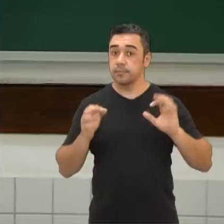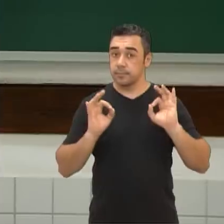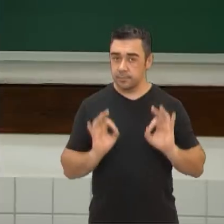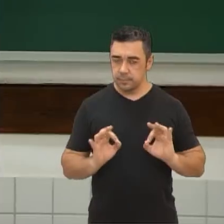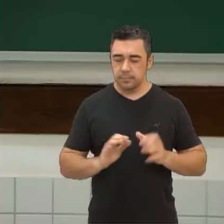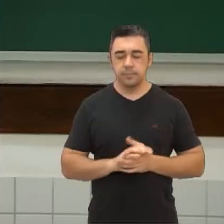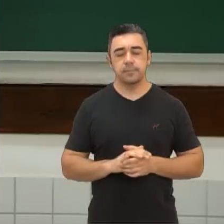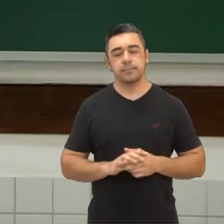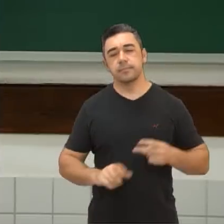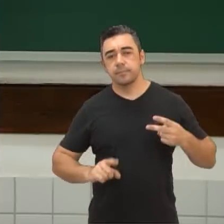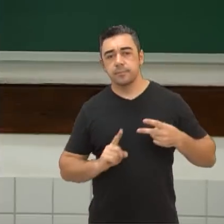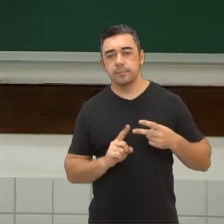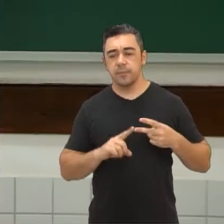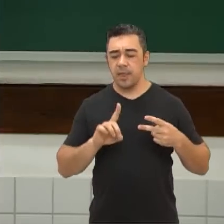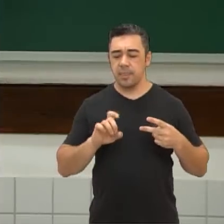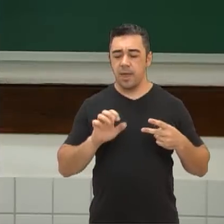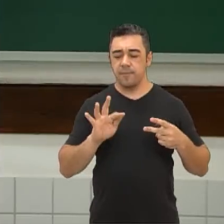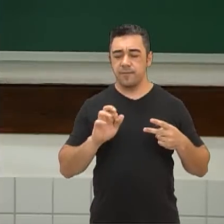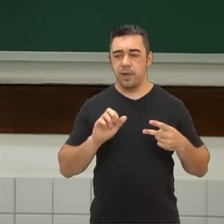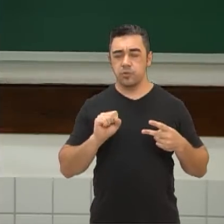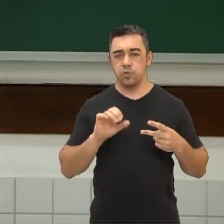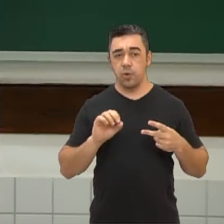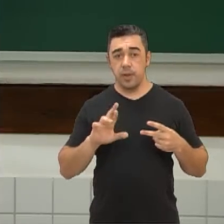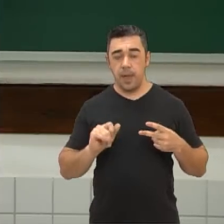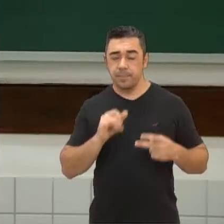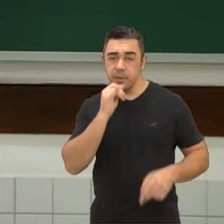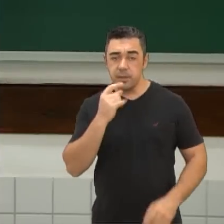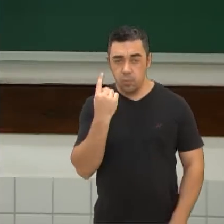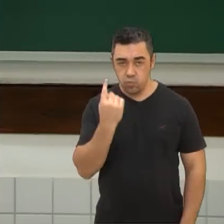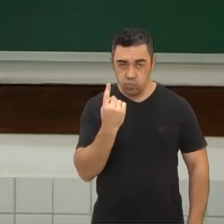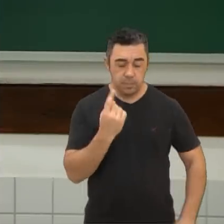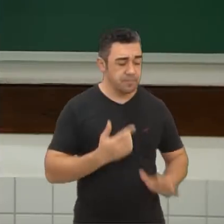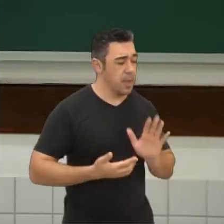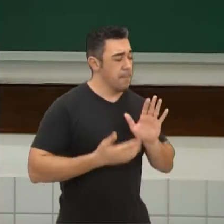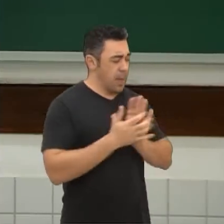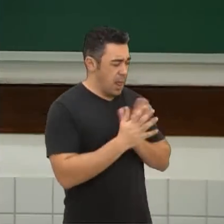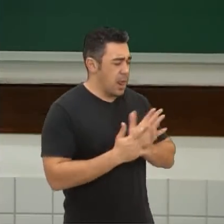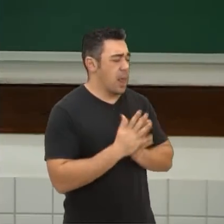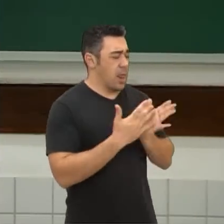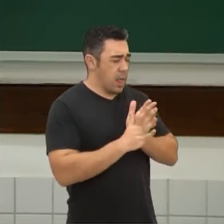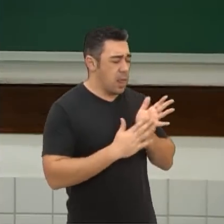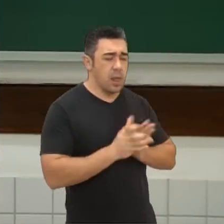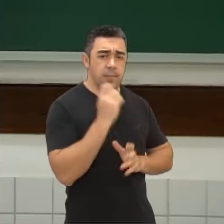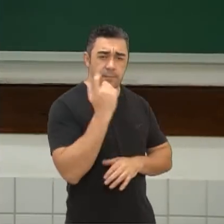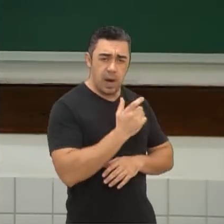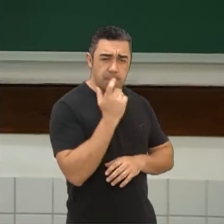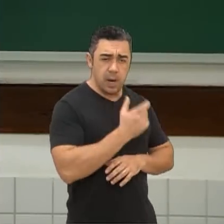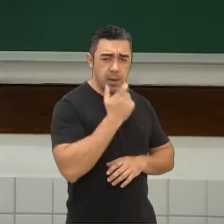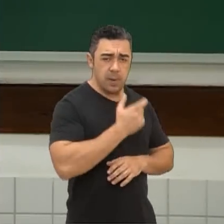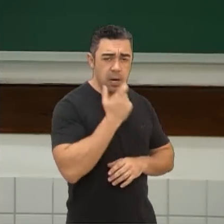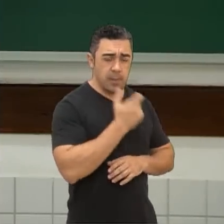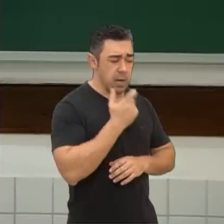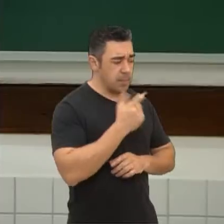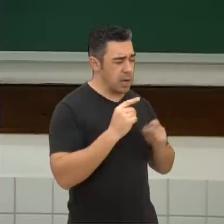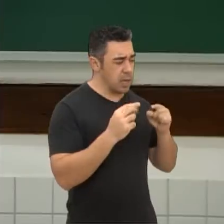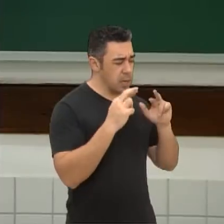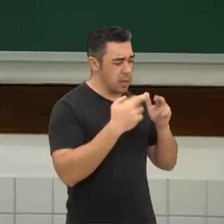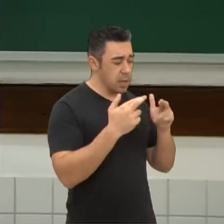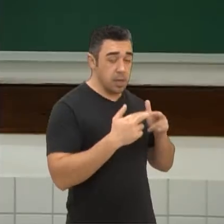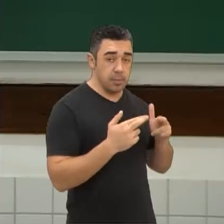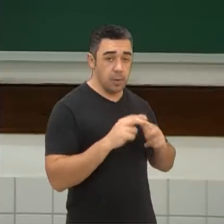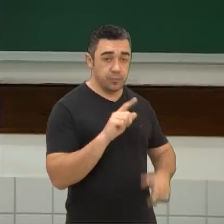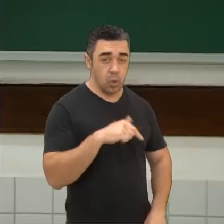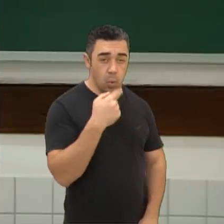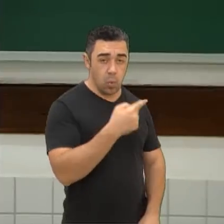compasso ritmado, a apresentação nas ruas, o deboche. Tá? Vamos explicar um pouquinho mais devagar isso daqui? Então,